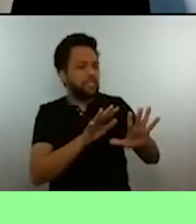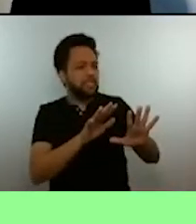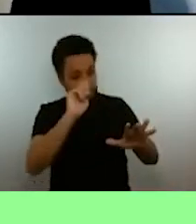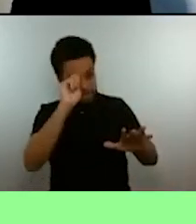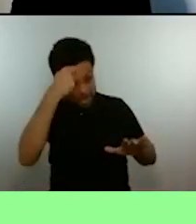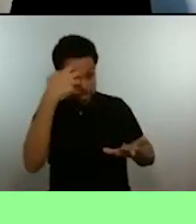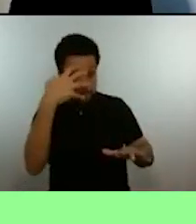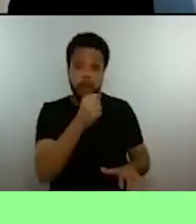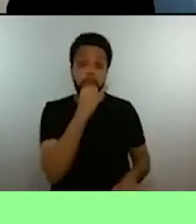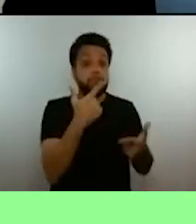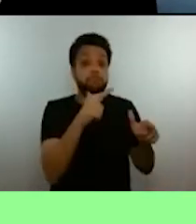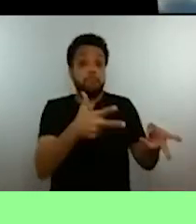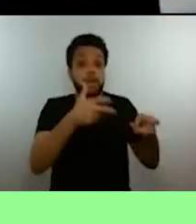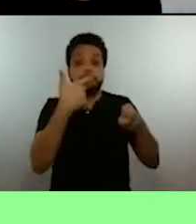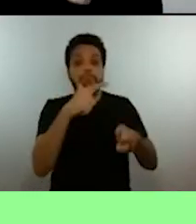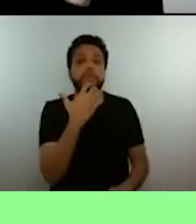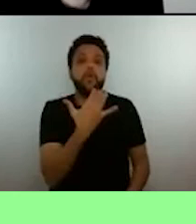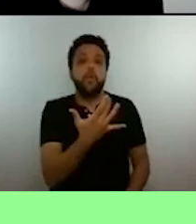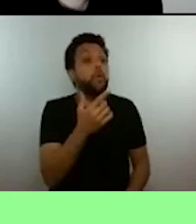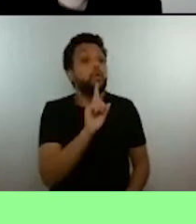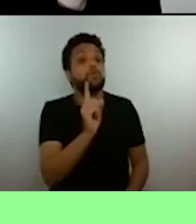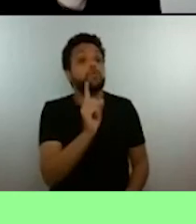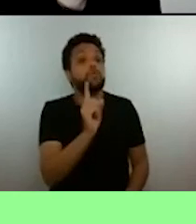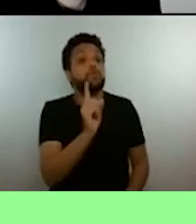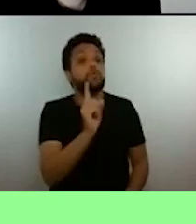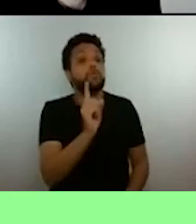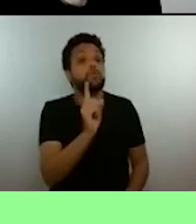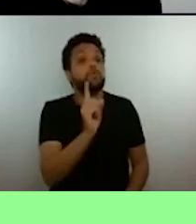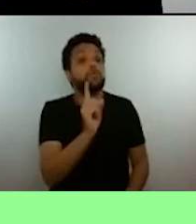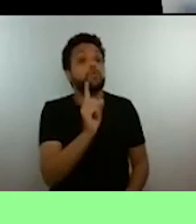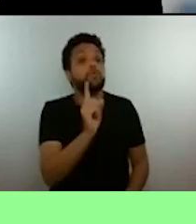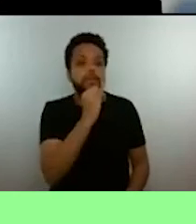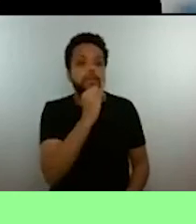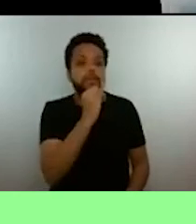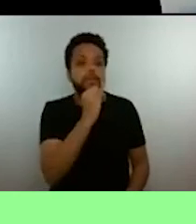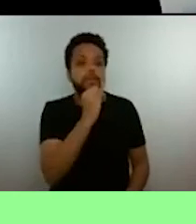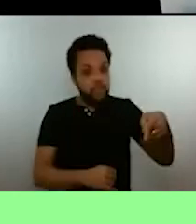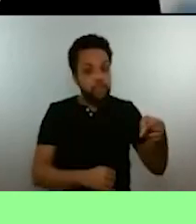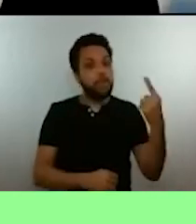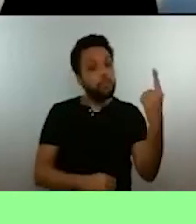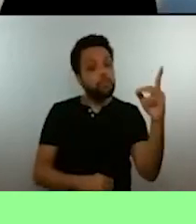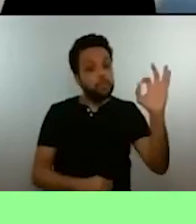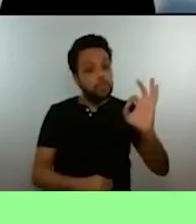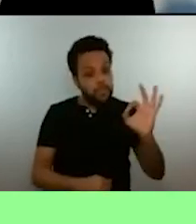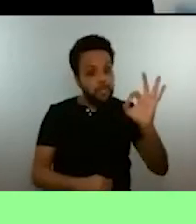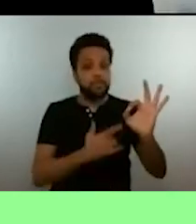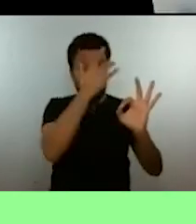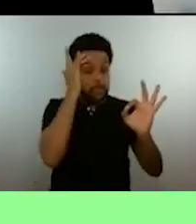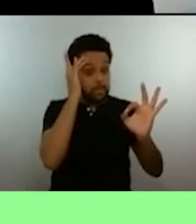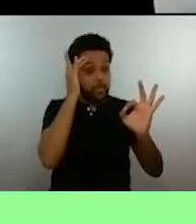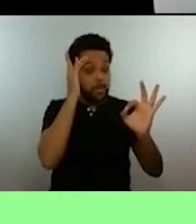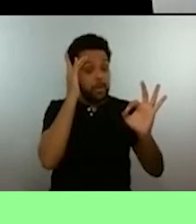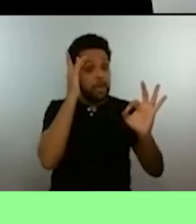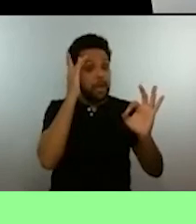por exemplo. Ela não vai entender que 1,1% de pessoas com deficiência auditiva